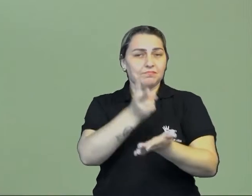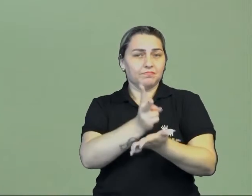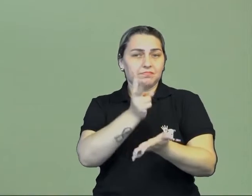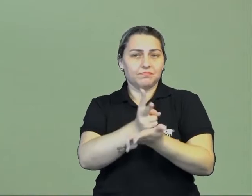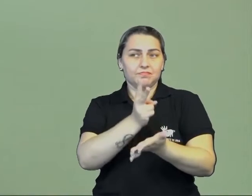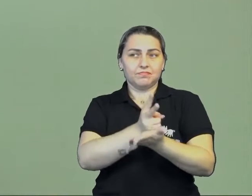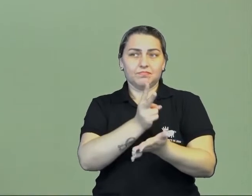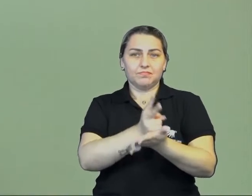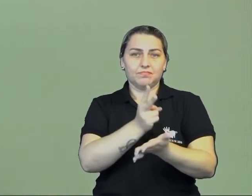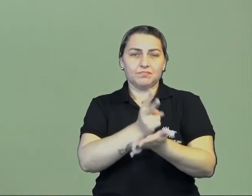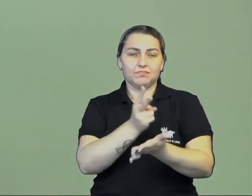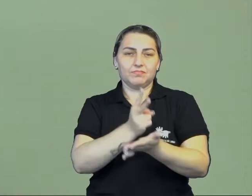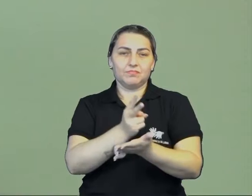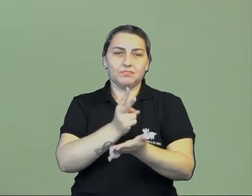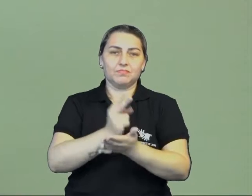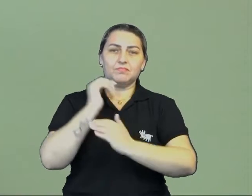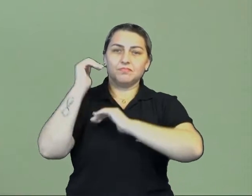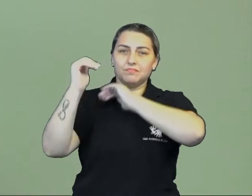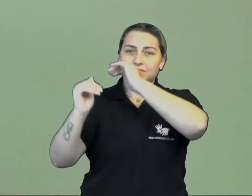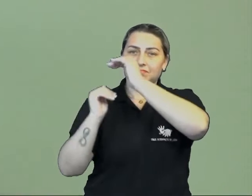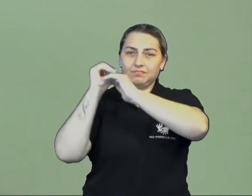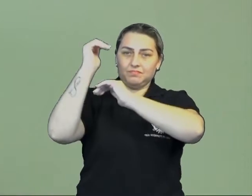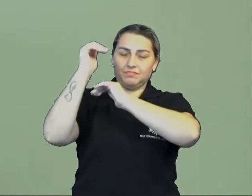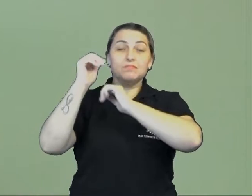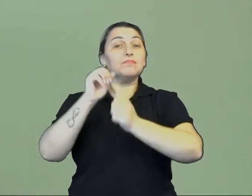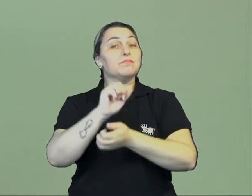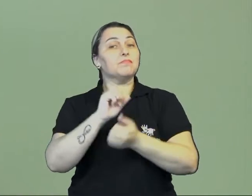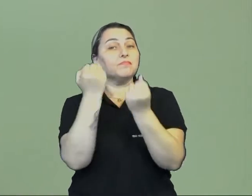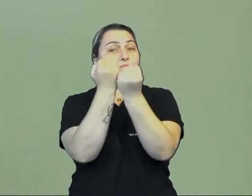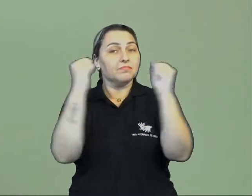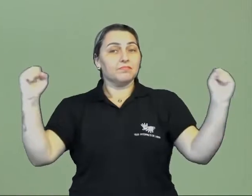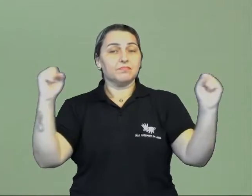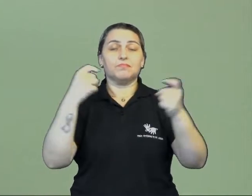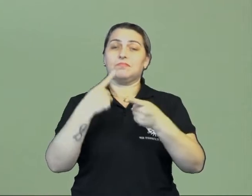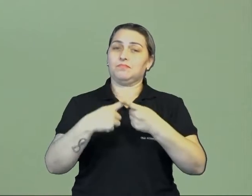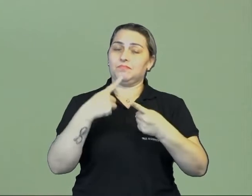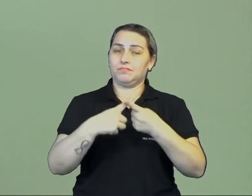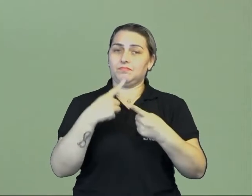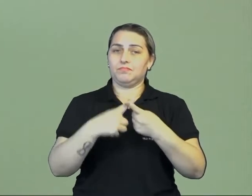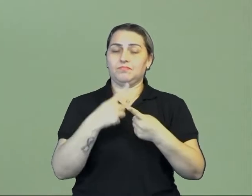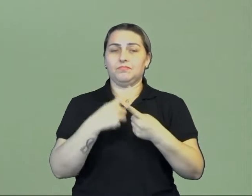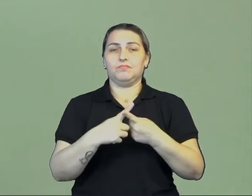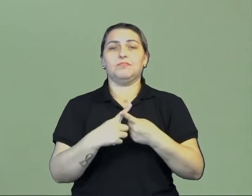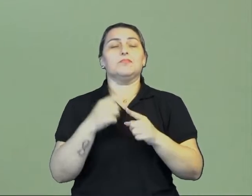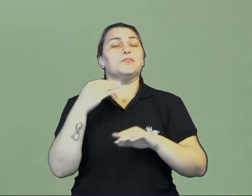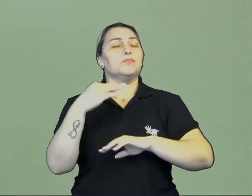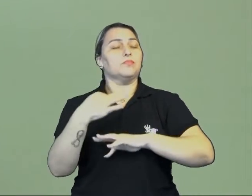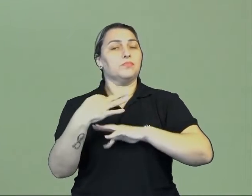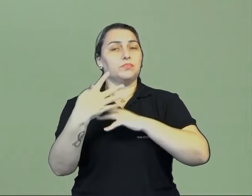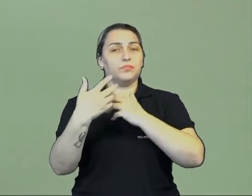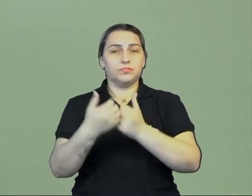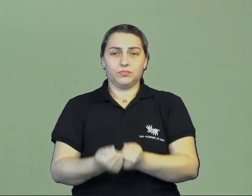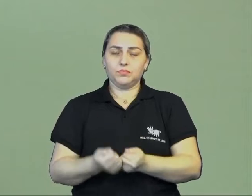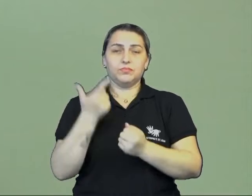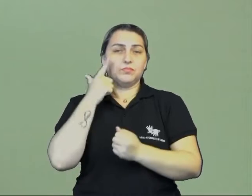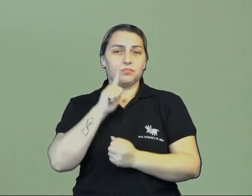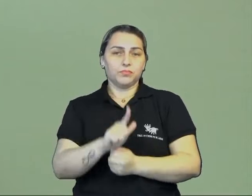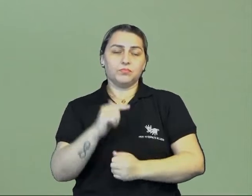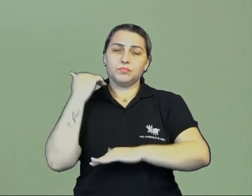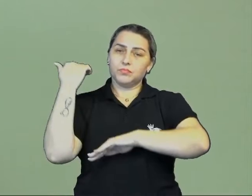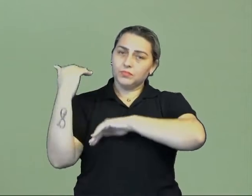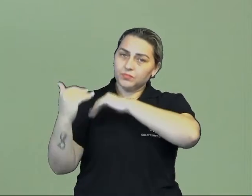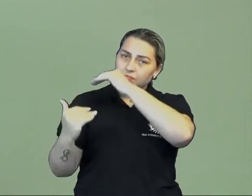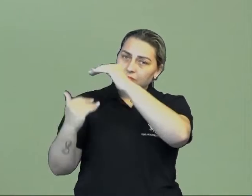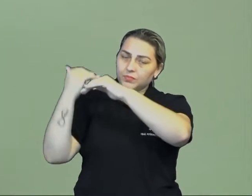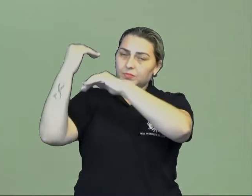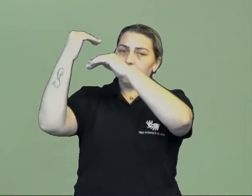um certo desenvolvedor de atividade física, porque a atividade ela vai ser tudo aquilo que a gente naturalmente vai conseguir desenvolver